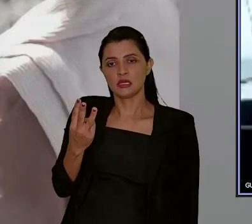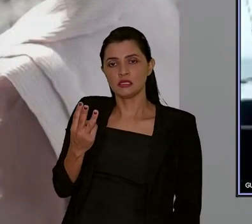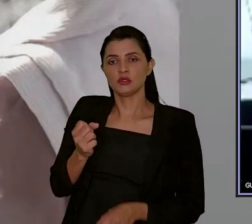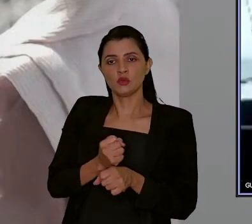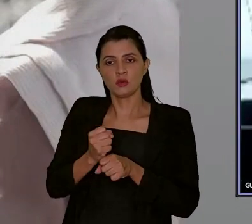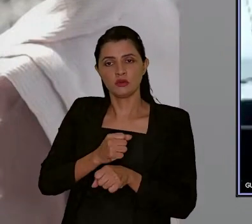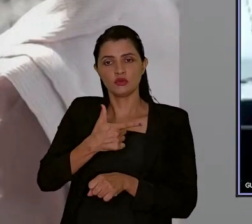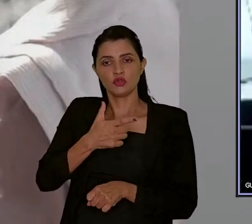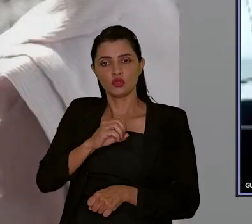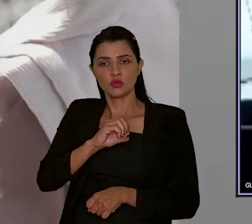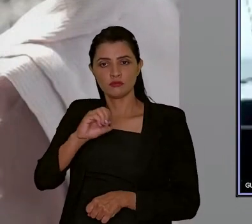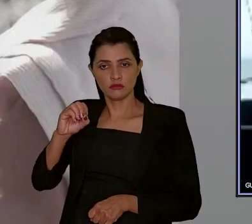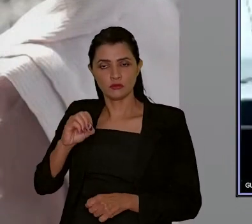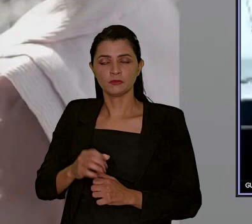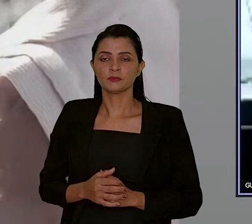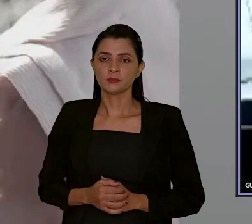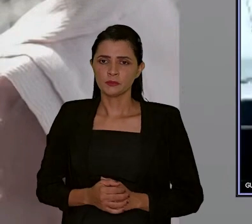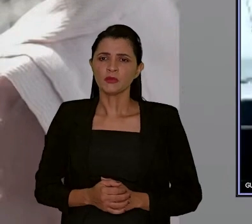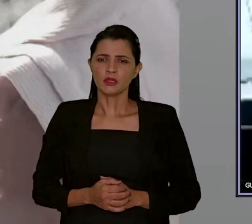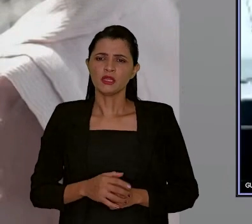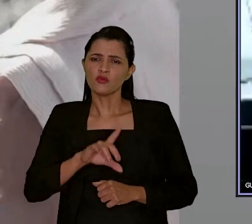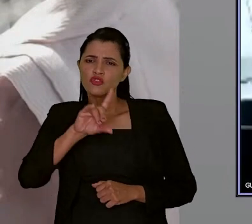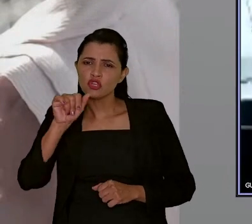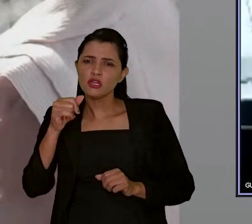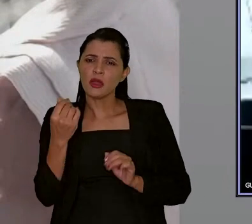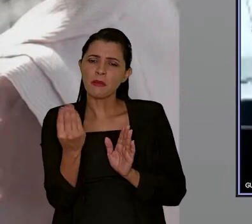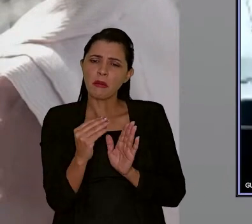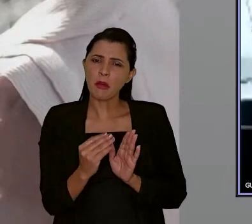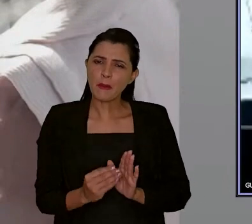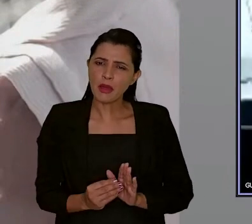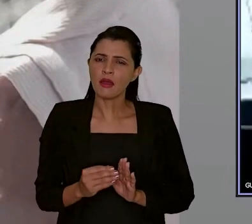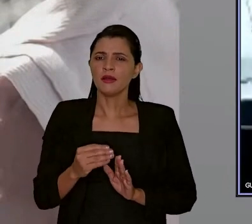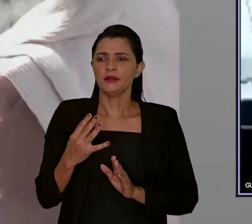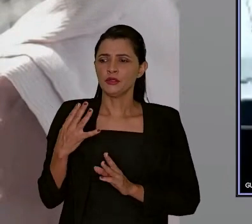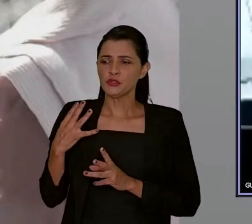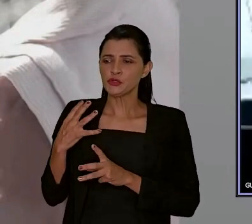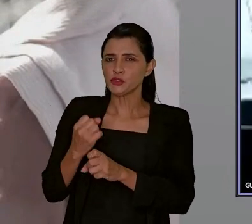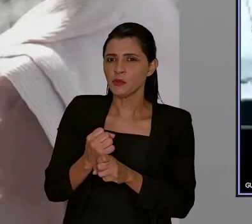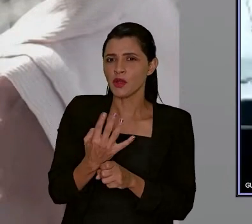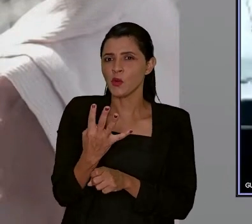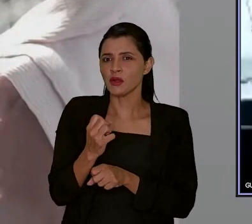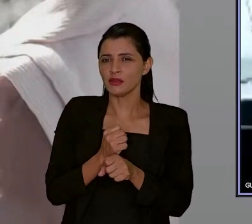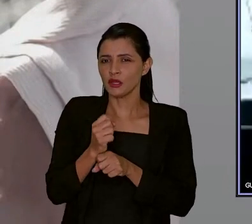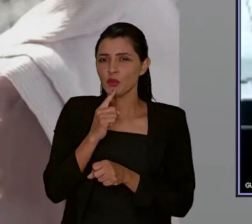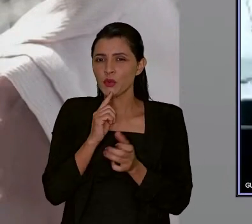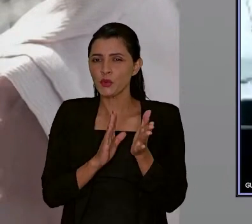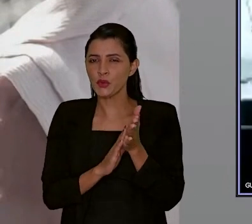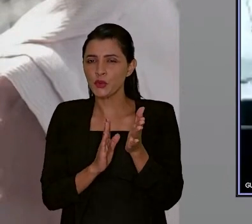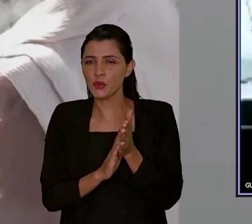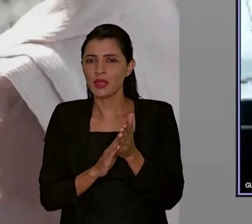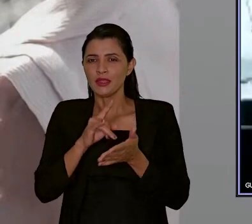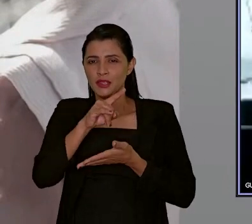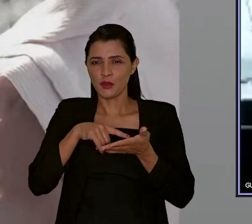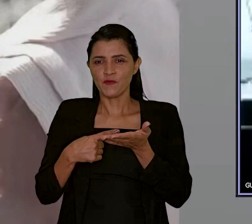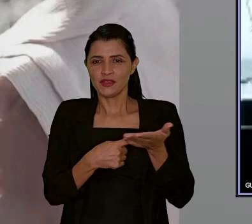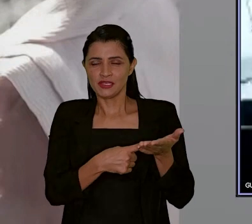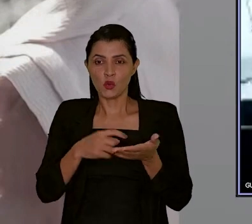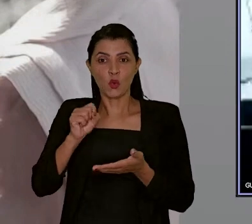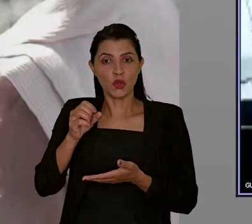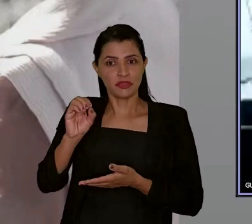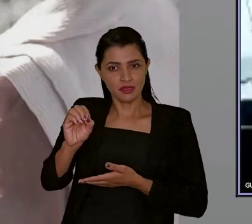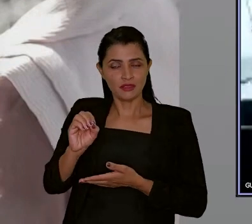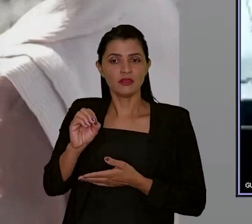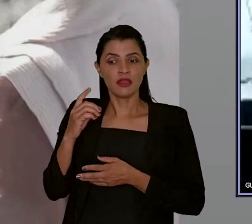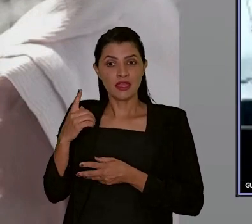Portanto, essas datas, né, de 40 anos de aniversário da Convenção de 80 no ano passado e 20 anos da internalização